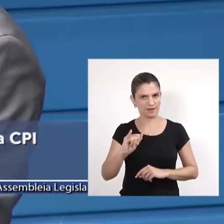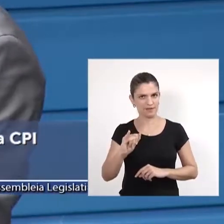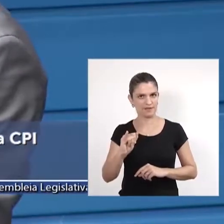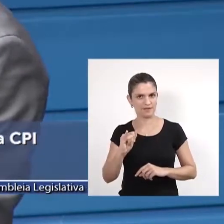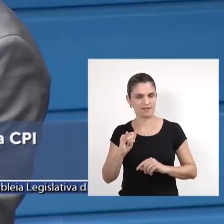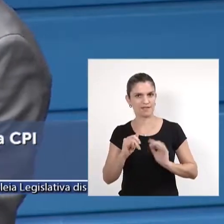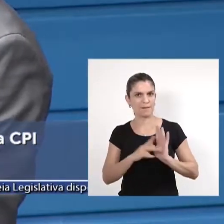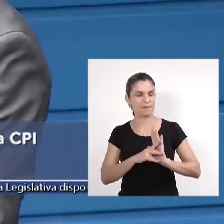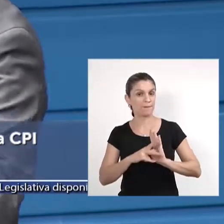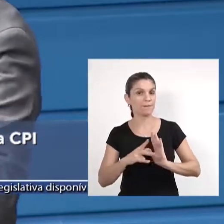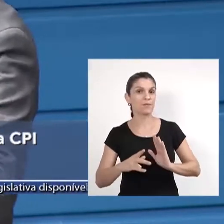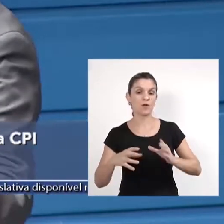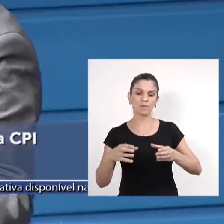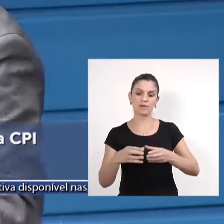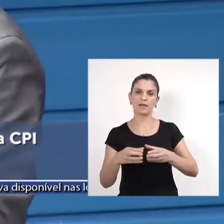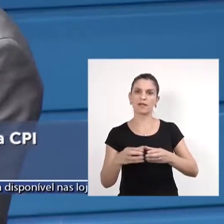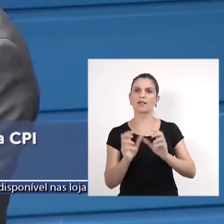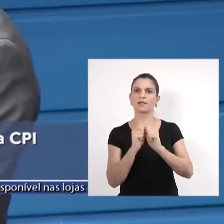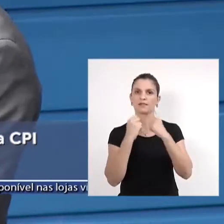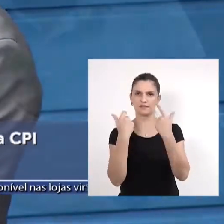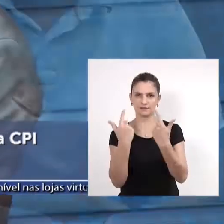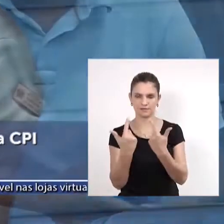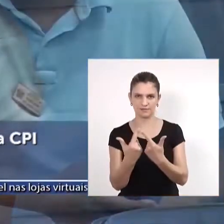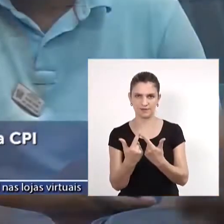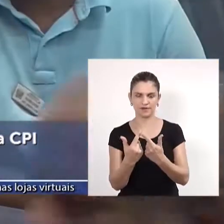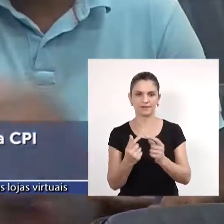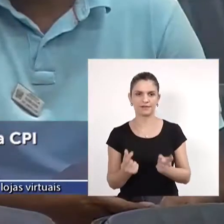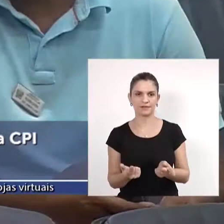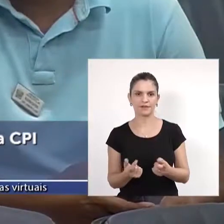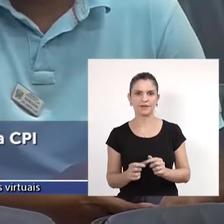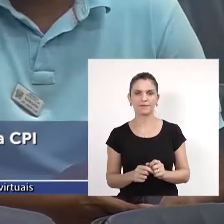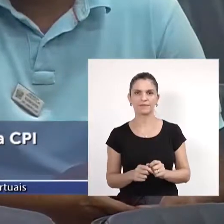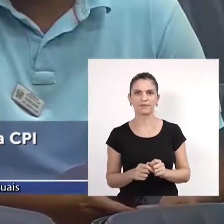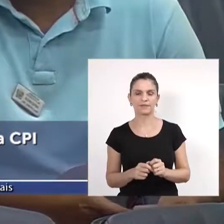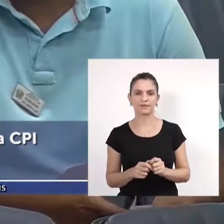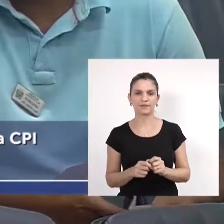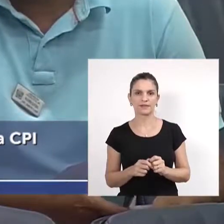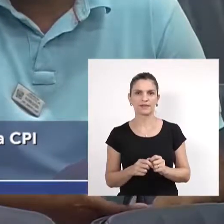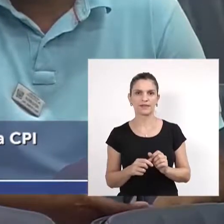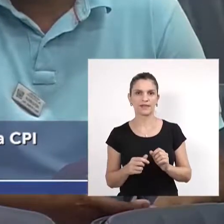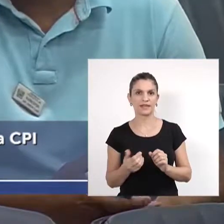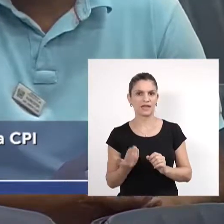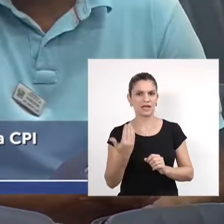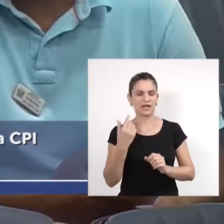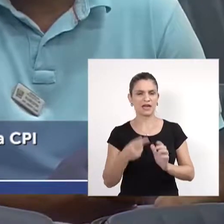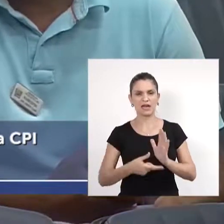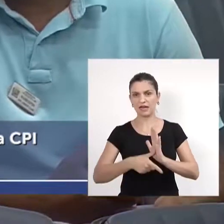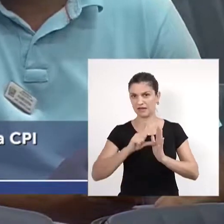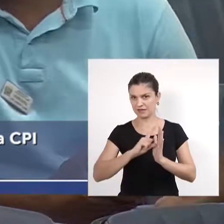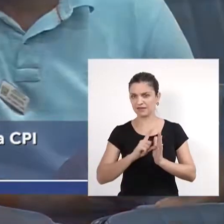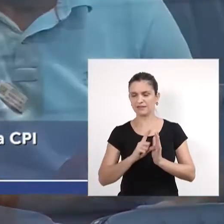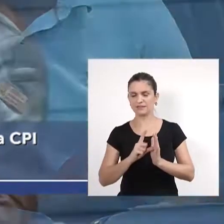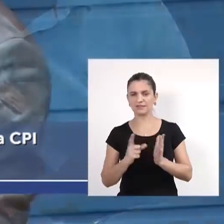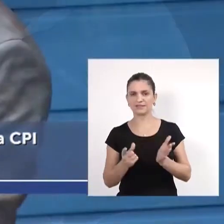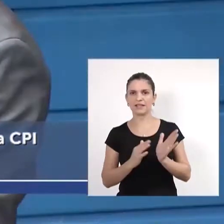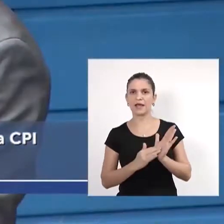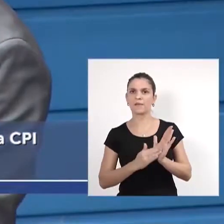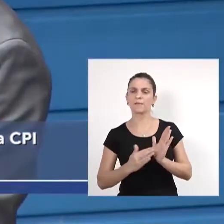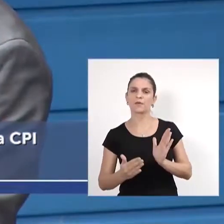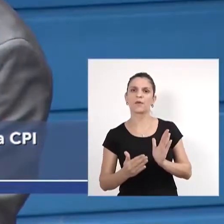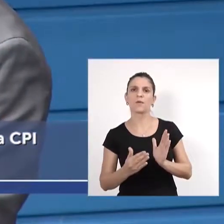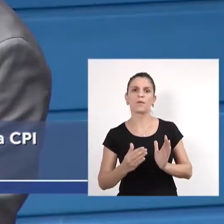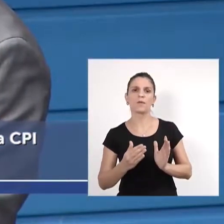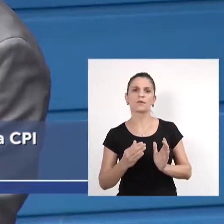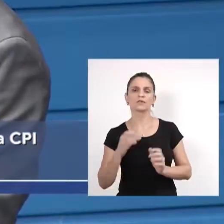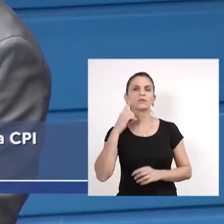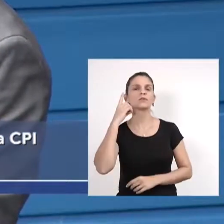próprio deputado Capitão Contar, que apresentou a primeira proposta, pode integrar fortemente, inclusive, na direção